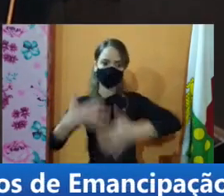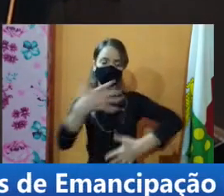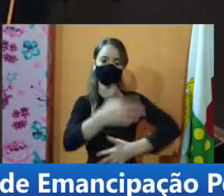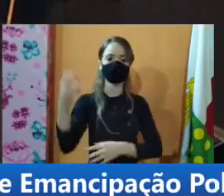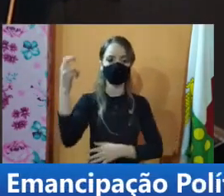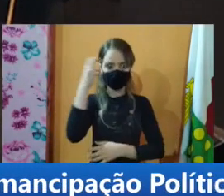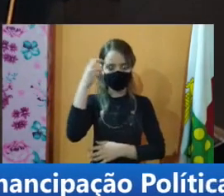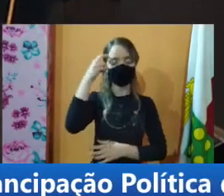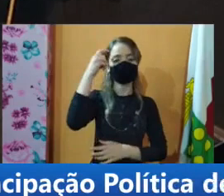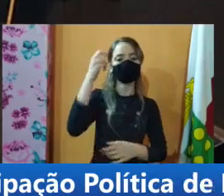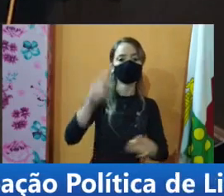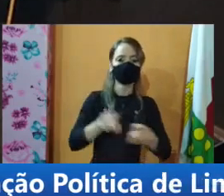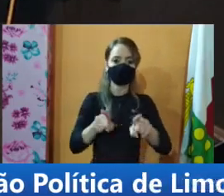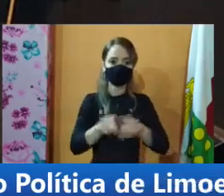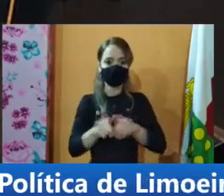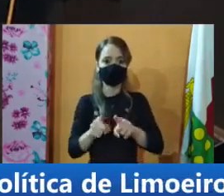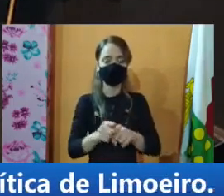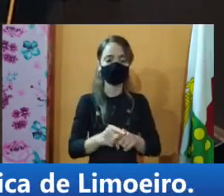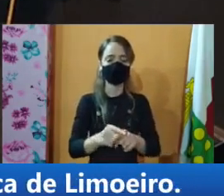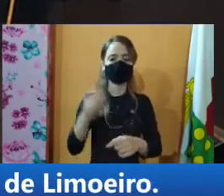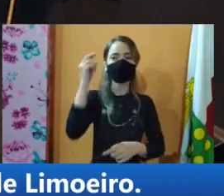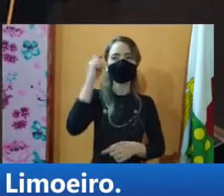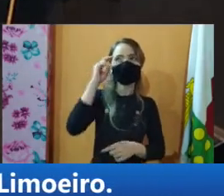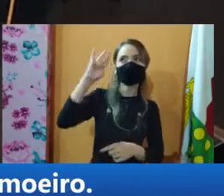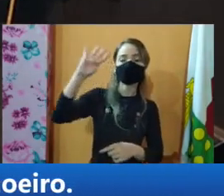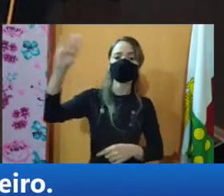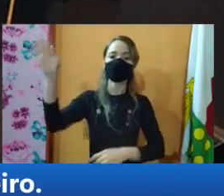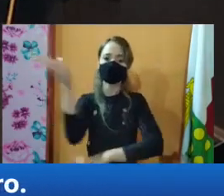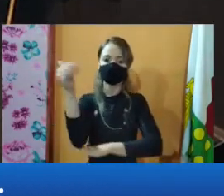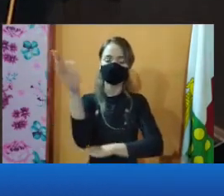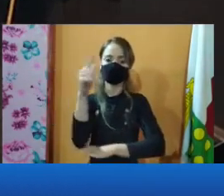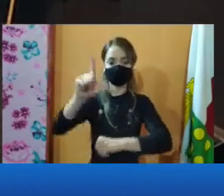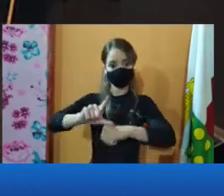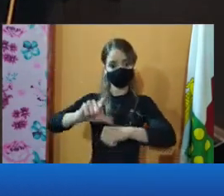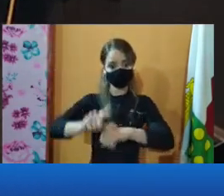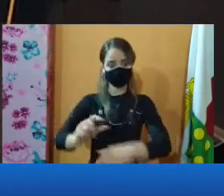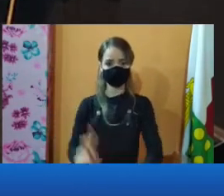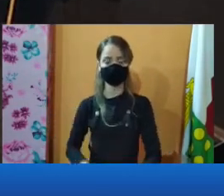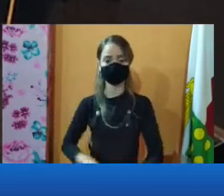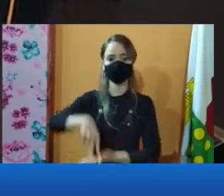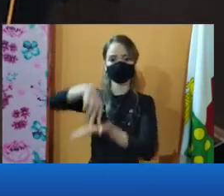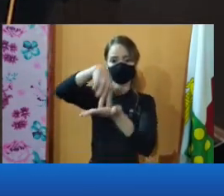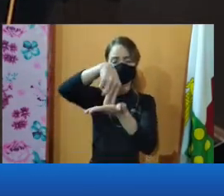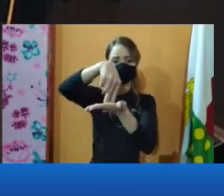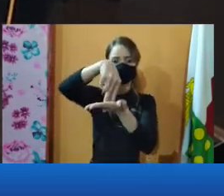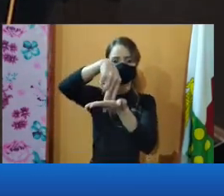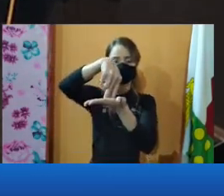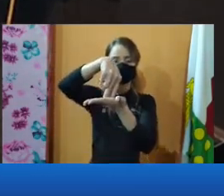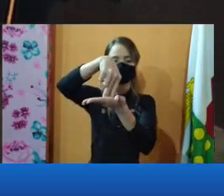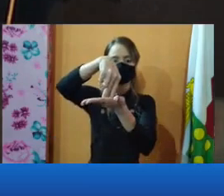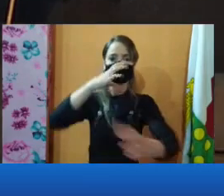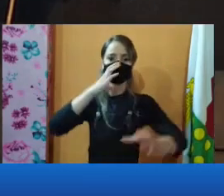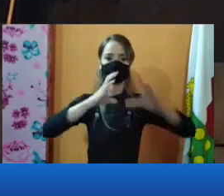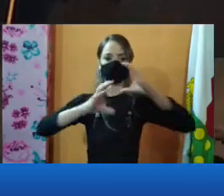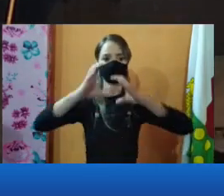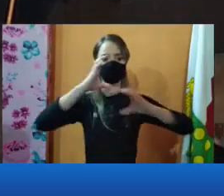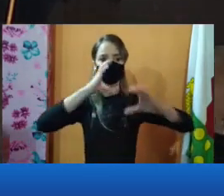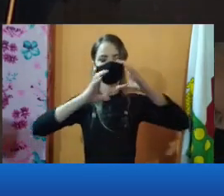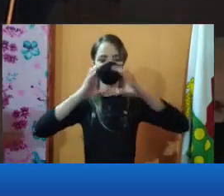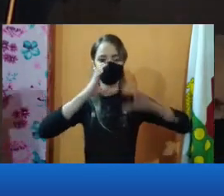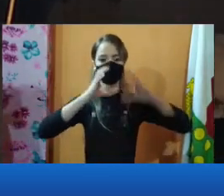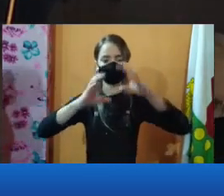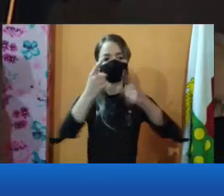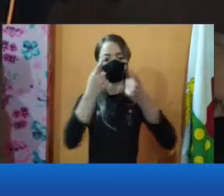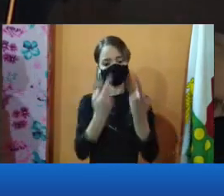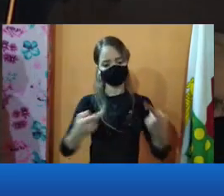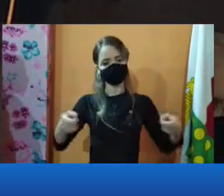teve como inspiração a bandeira de Limoeiro. Agora, vamos ficar de pé para cantar a versão, né, cerimonial do